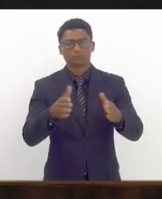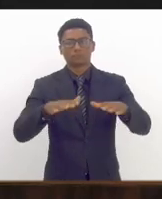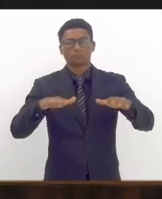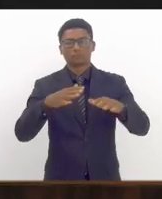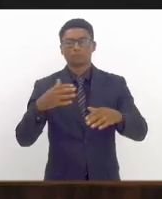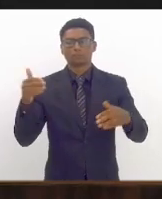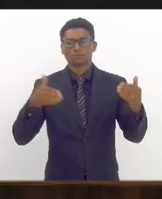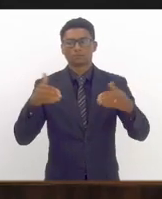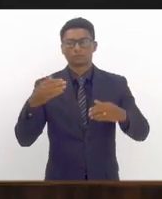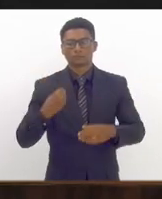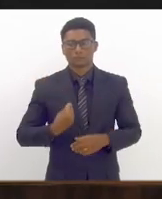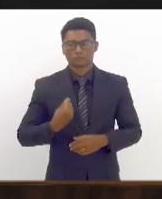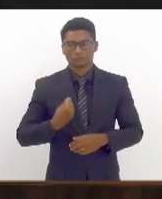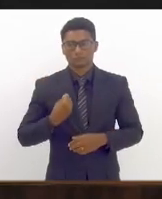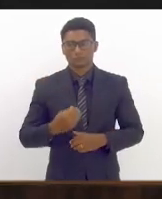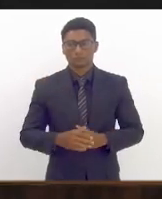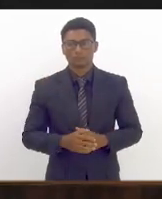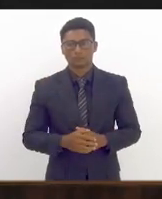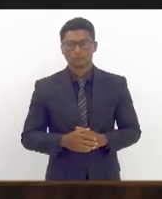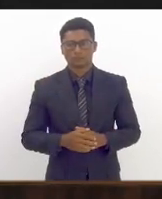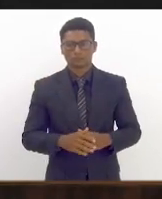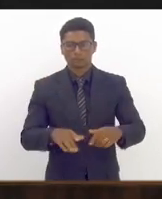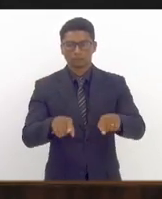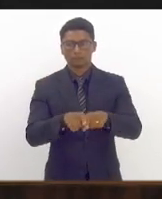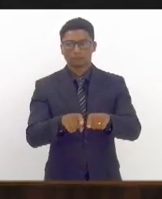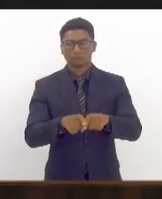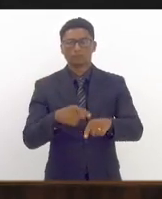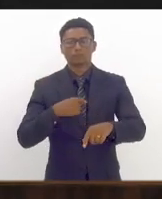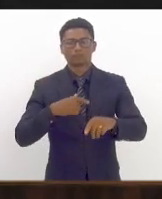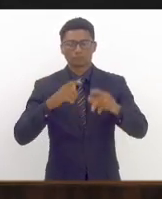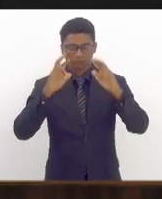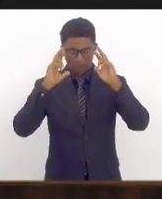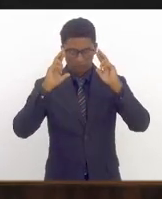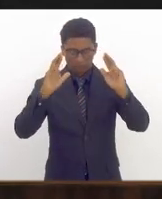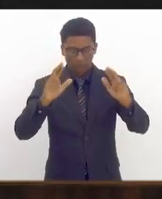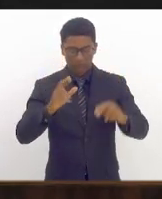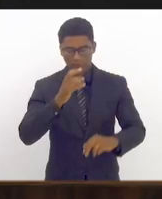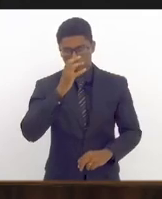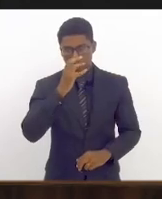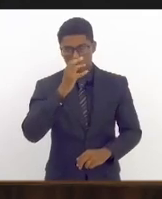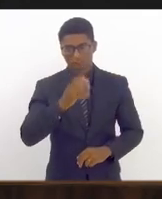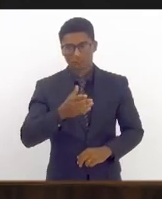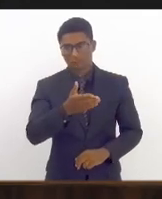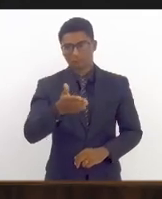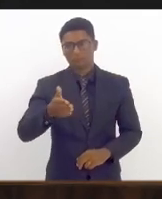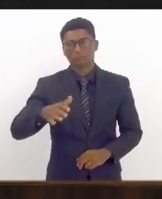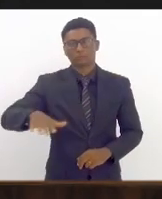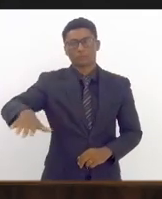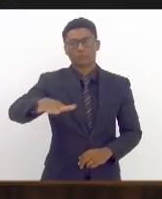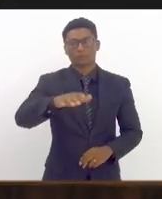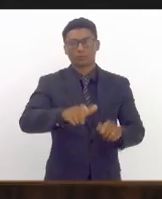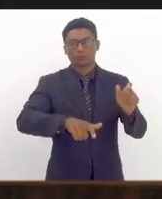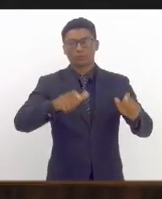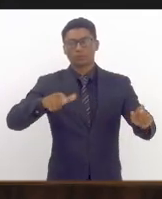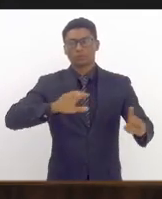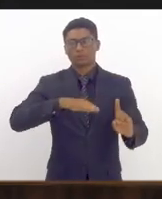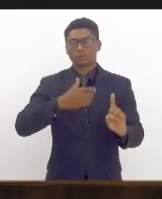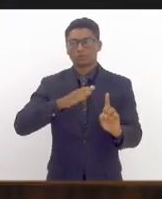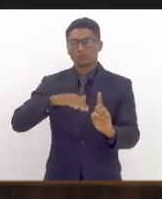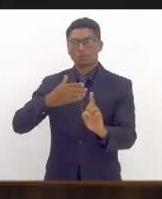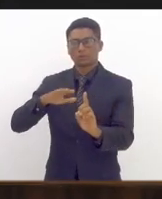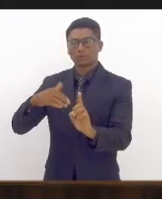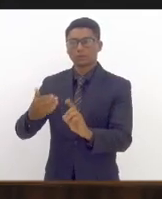todos e reiterar o nosso respeito e admiração a todos os homenageados